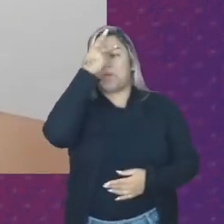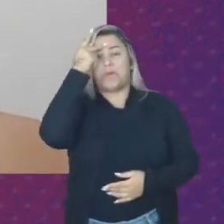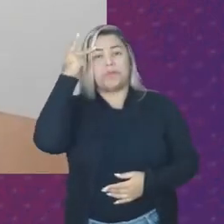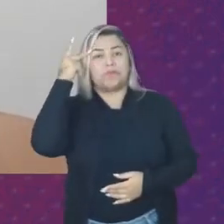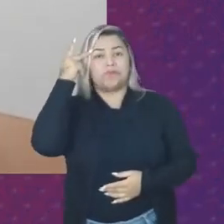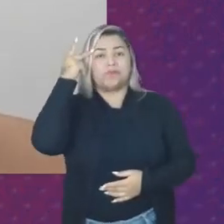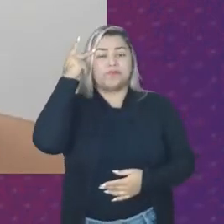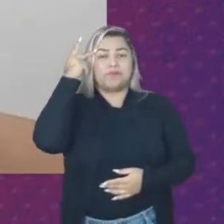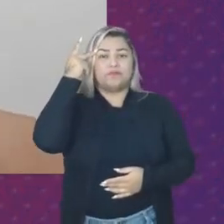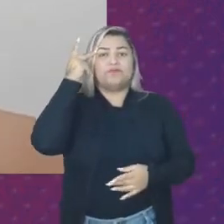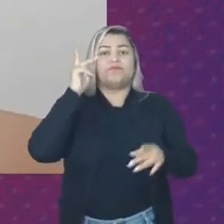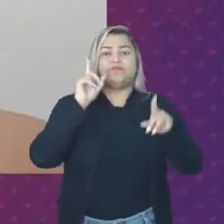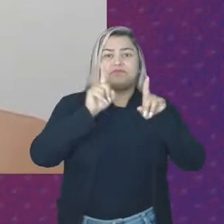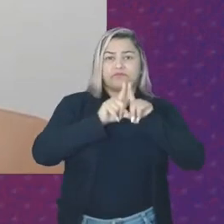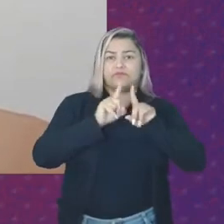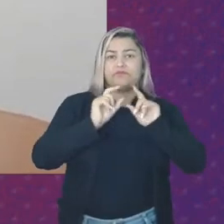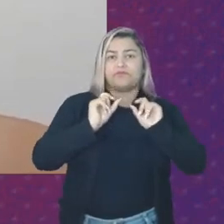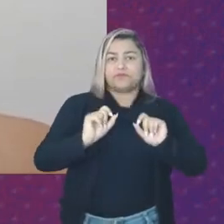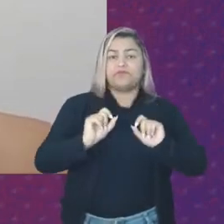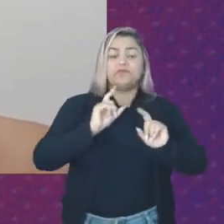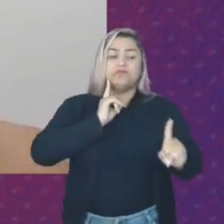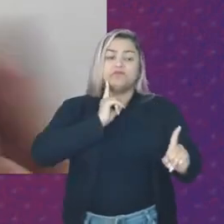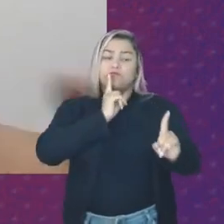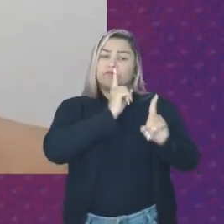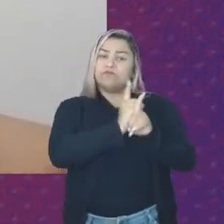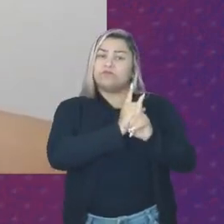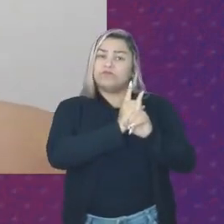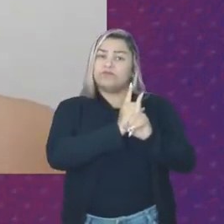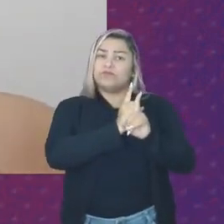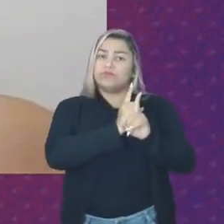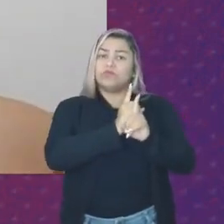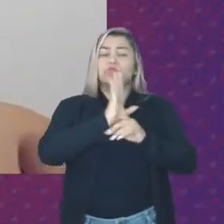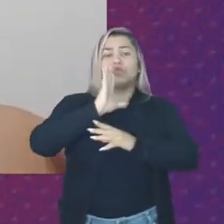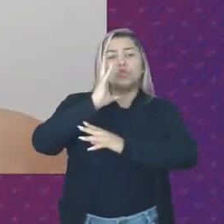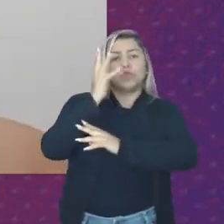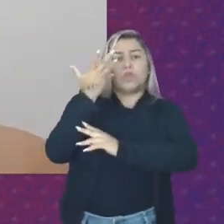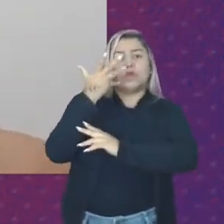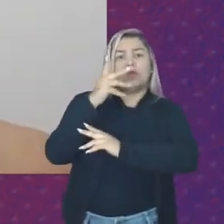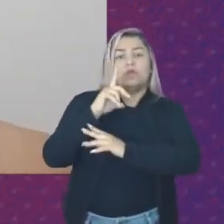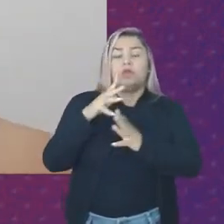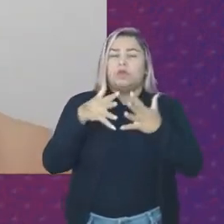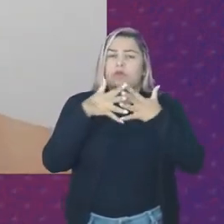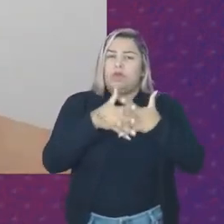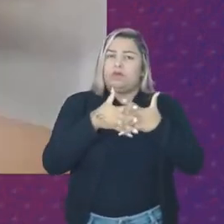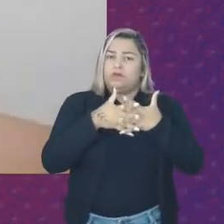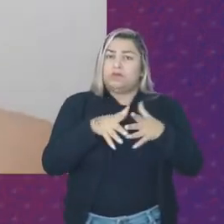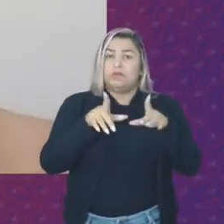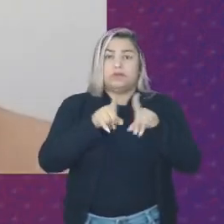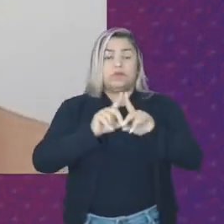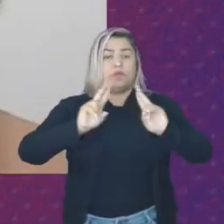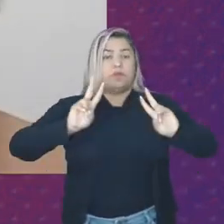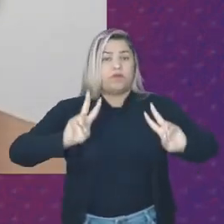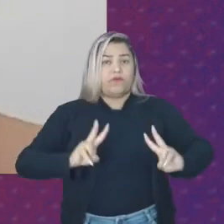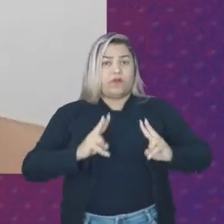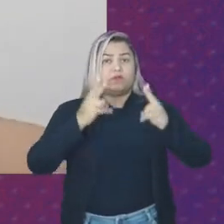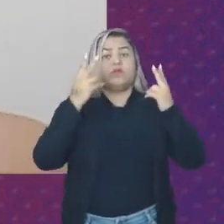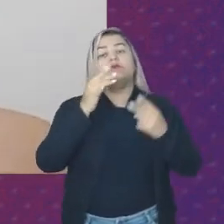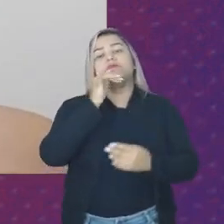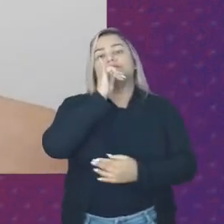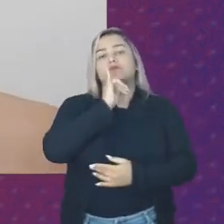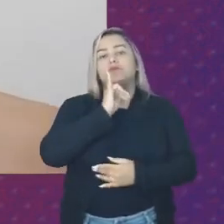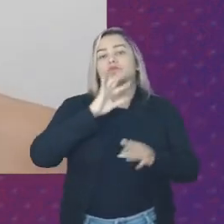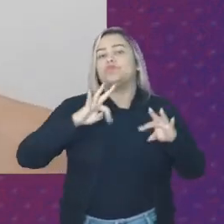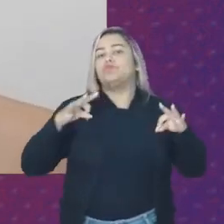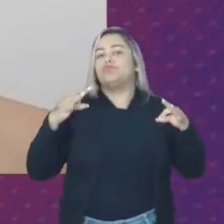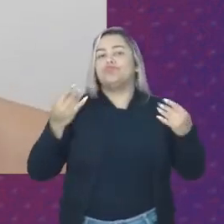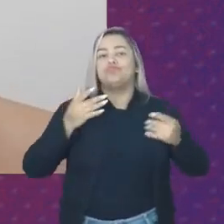que têm um posicionamento que vai de encontro com soluções descomplicadas, para valorizar, por exemplo, todos